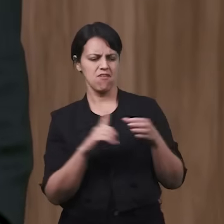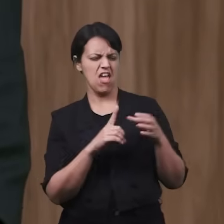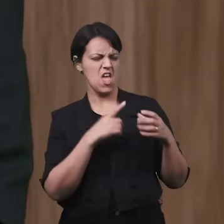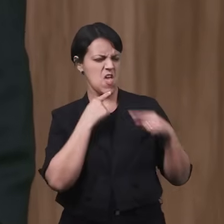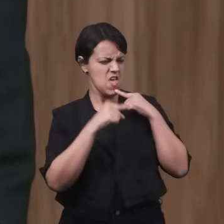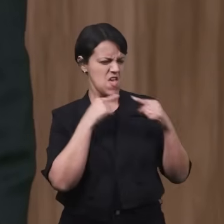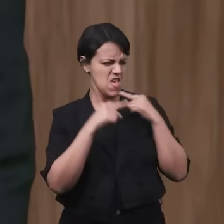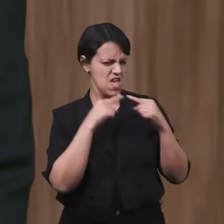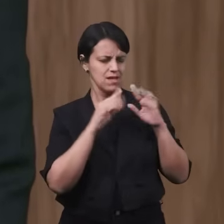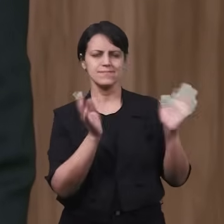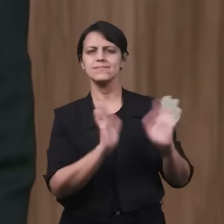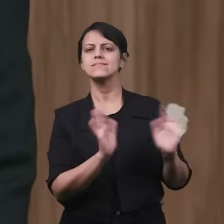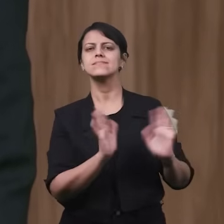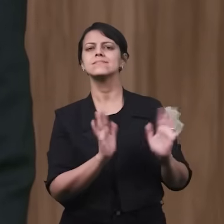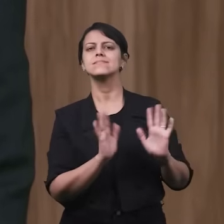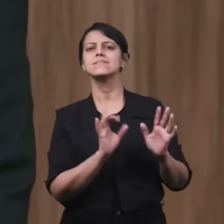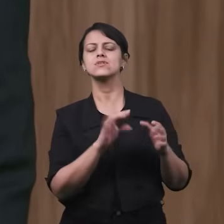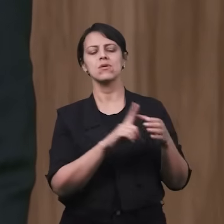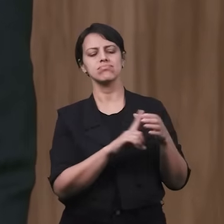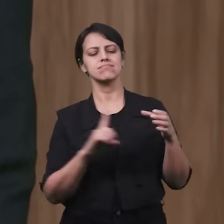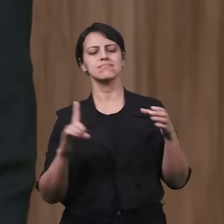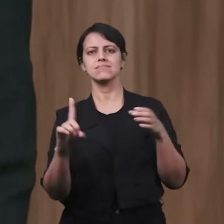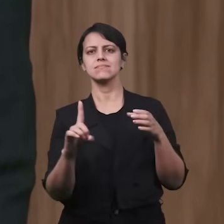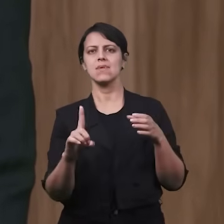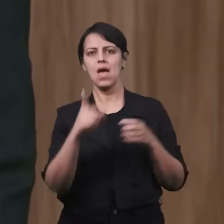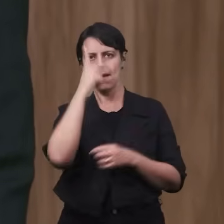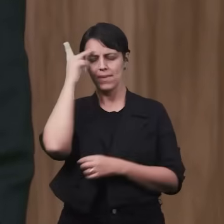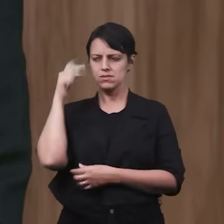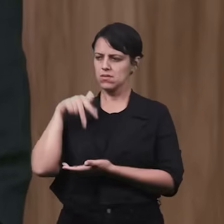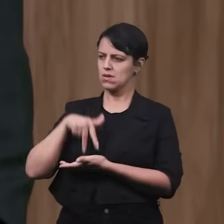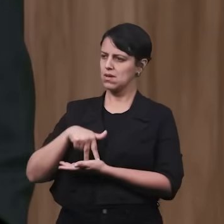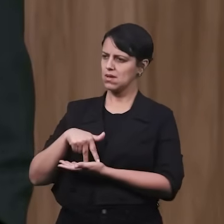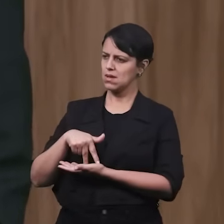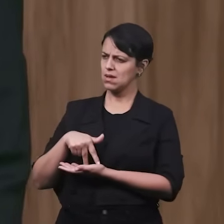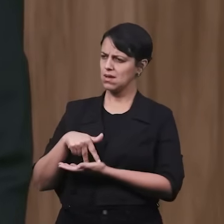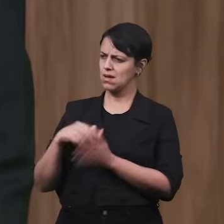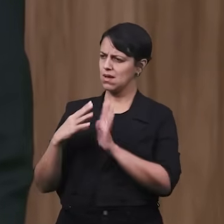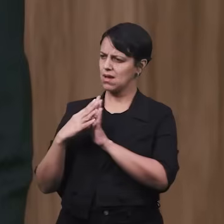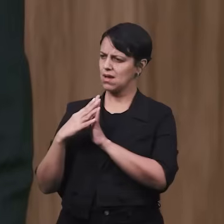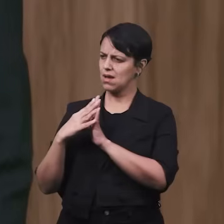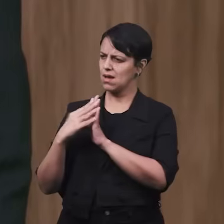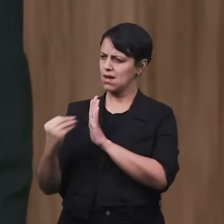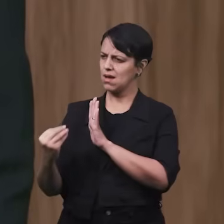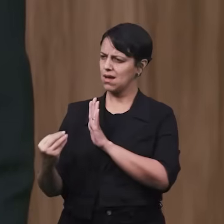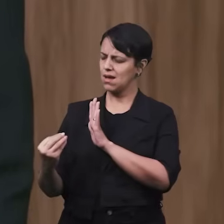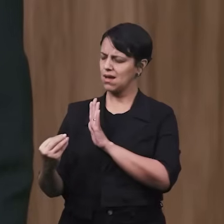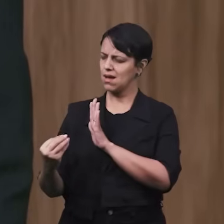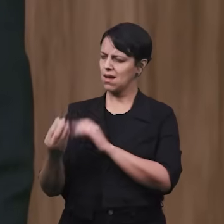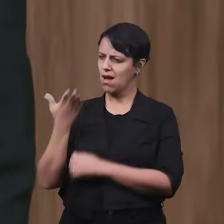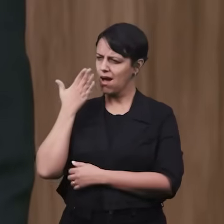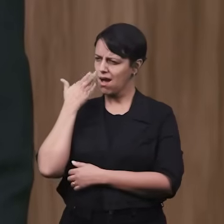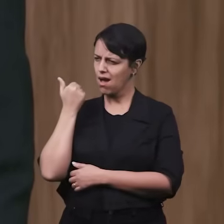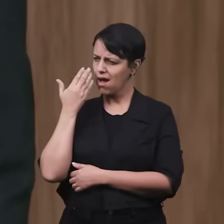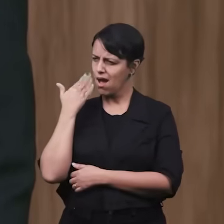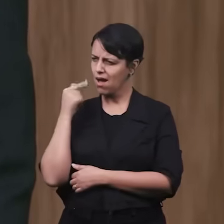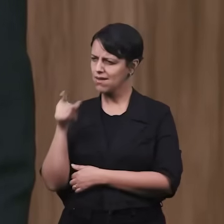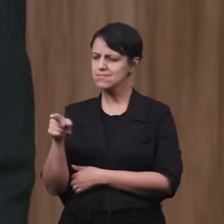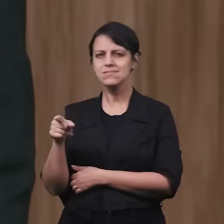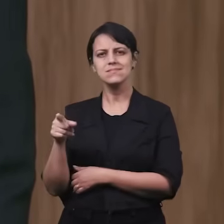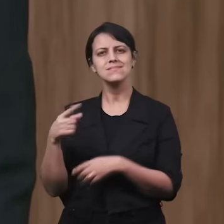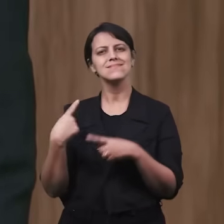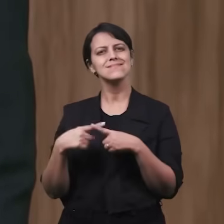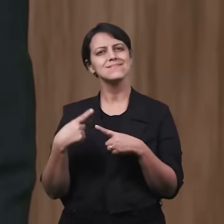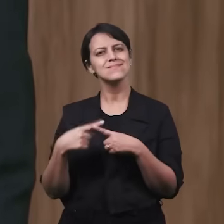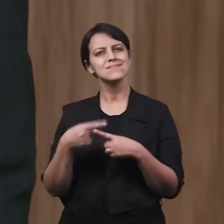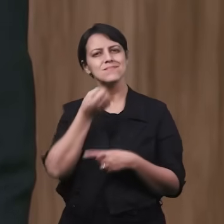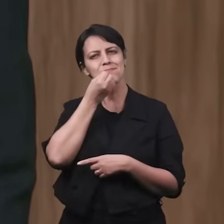uma situação que marcou o coração de uma nova convertida. Né? Isso, exatamente. E deixou o recado muito simples, muito bom,